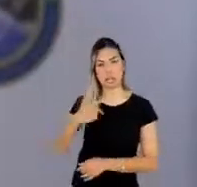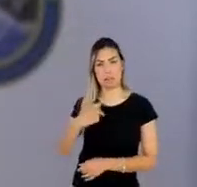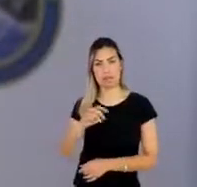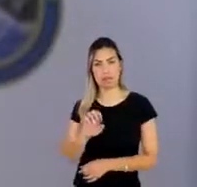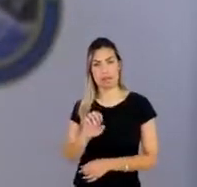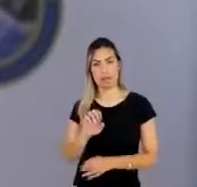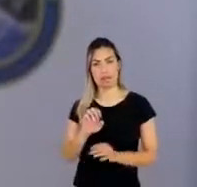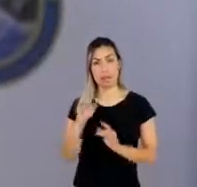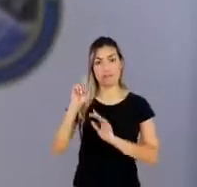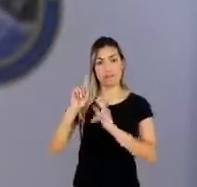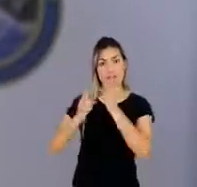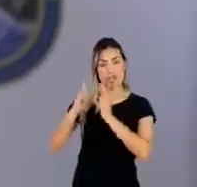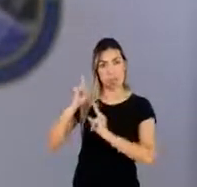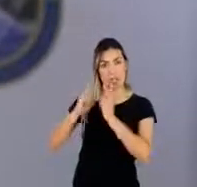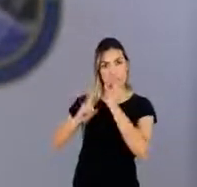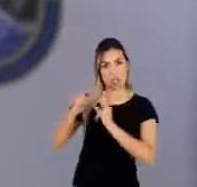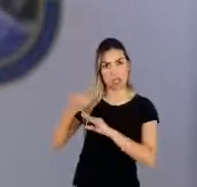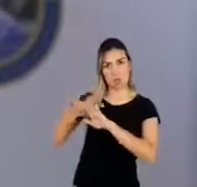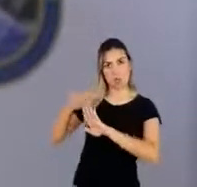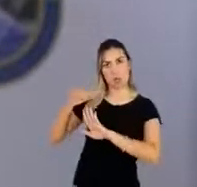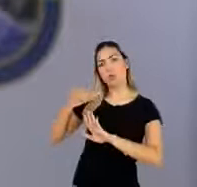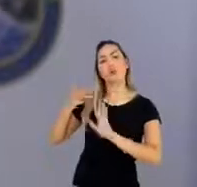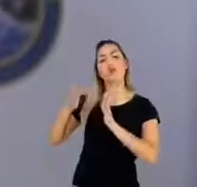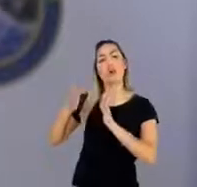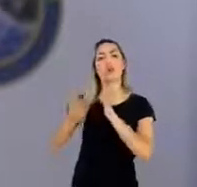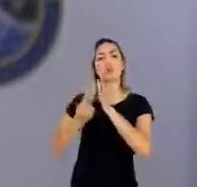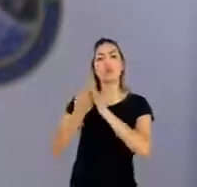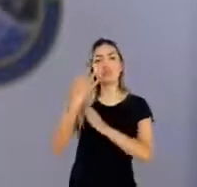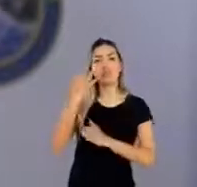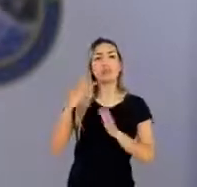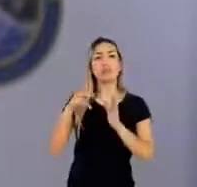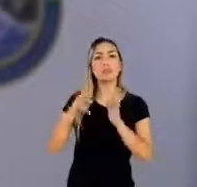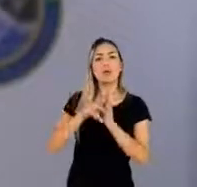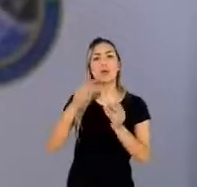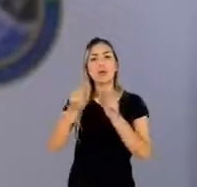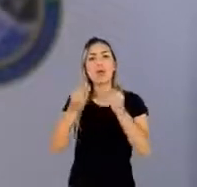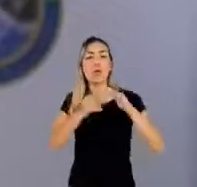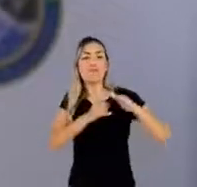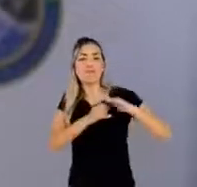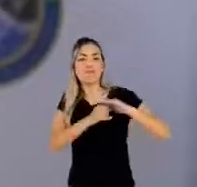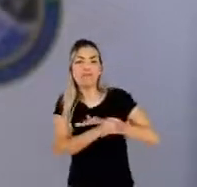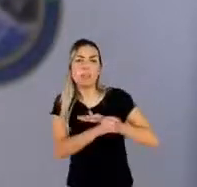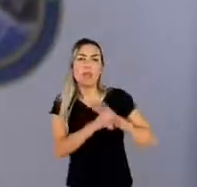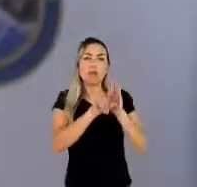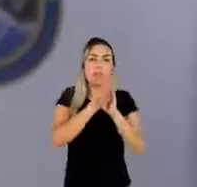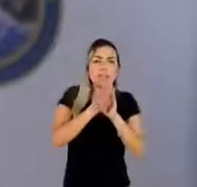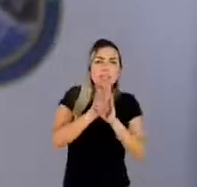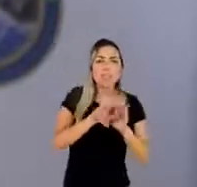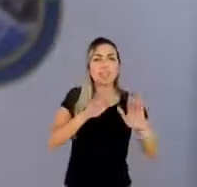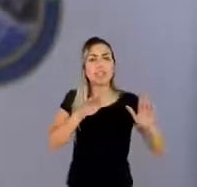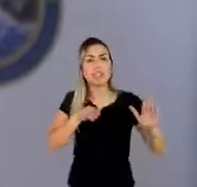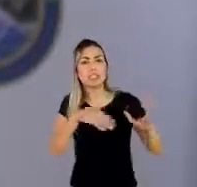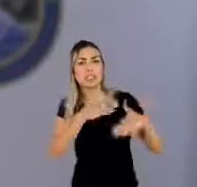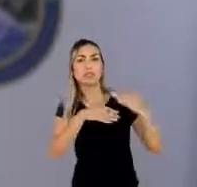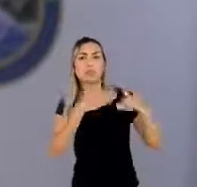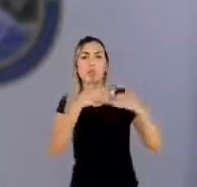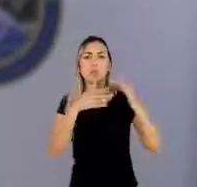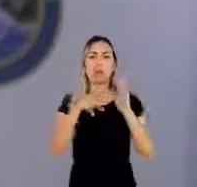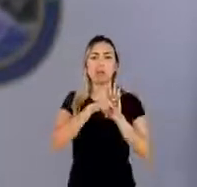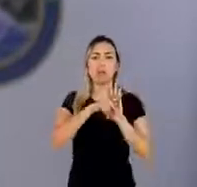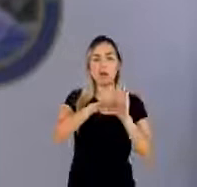definiu dentre os temas prioritários para investimentos em pesquisa e desenvolvimento no setor energético